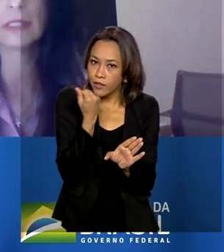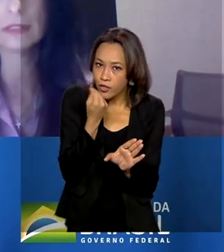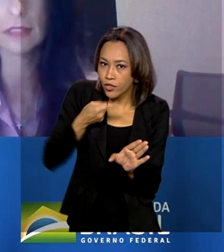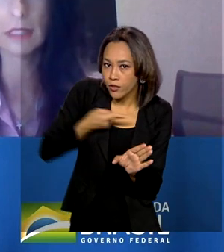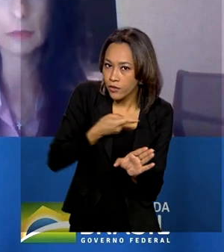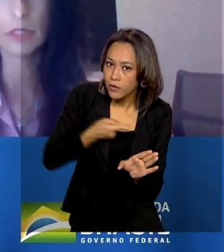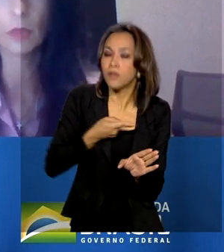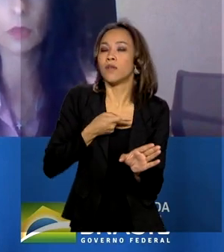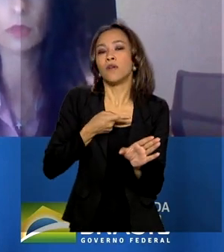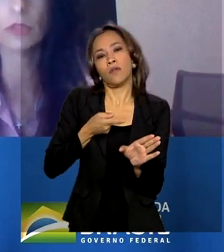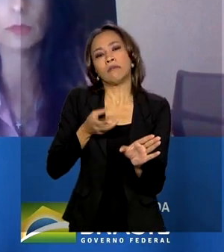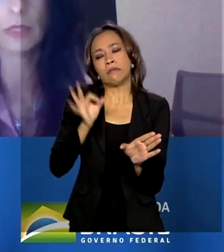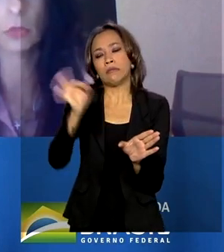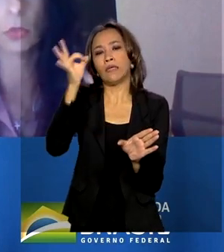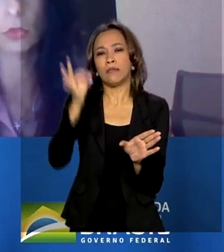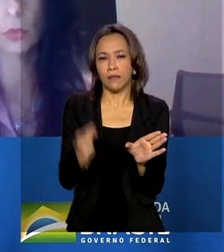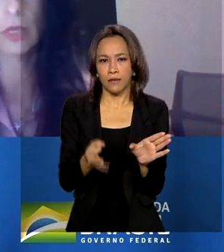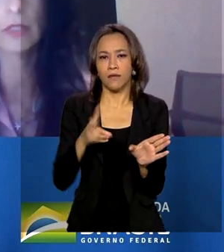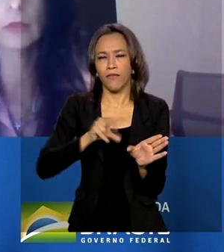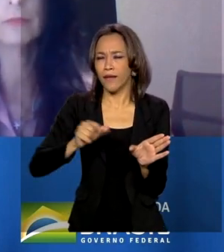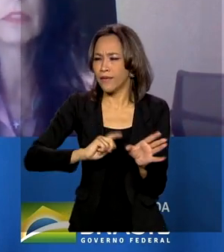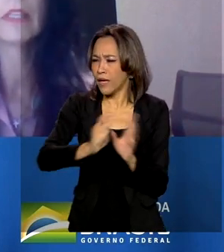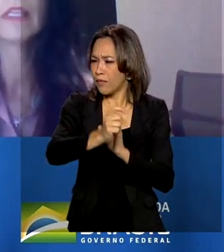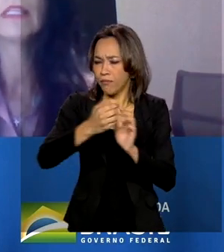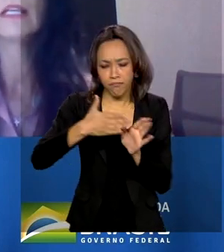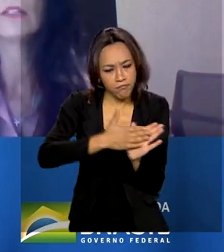Com certeza teríamos recursos para todo ano